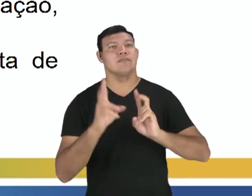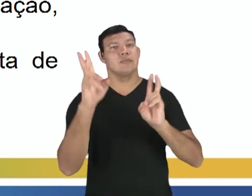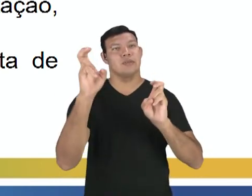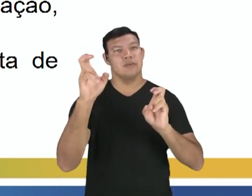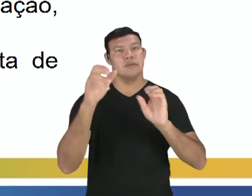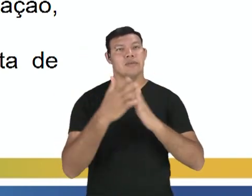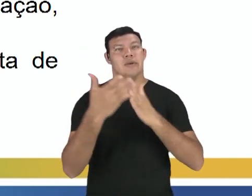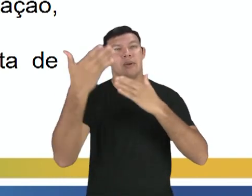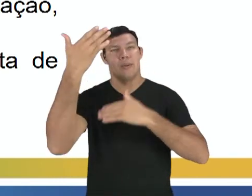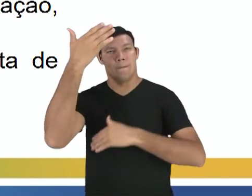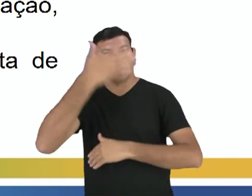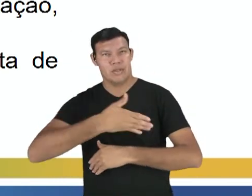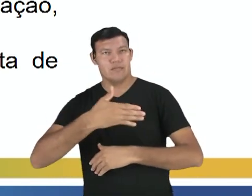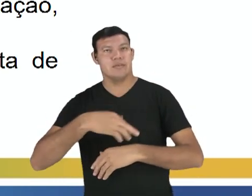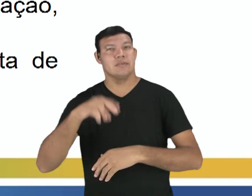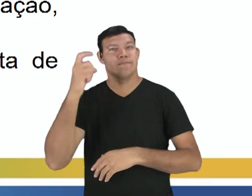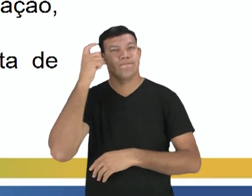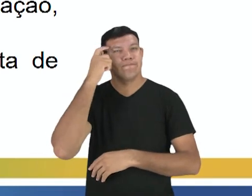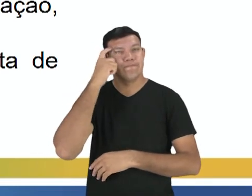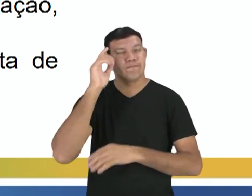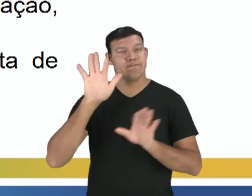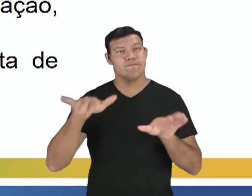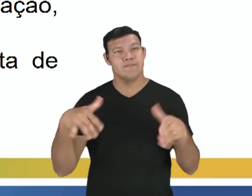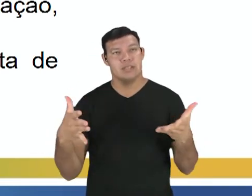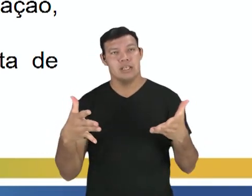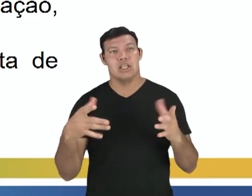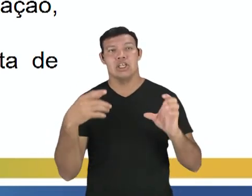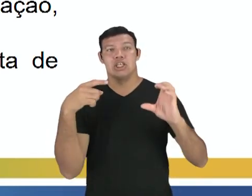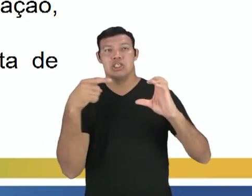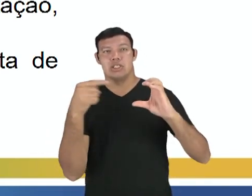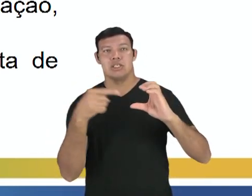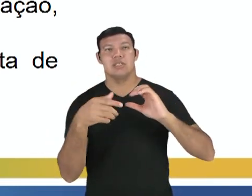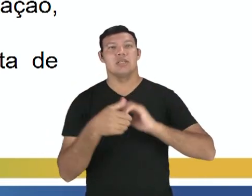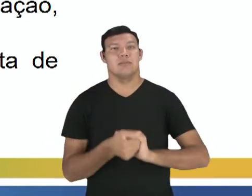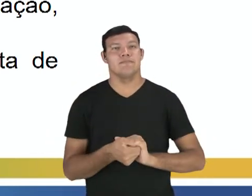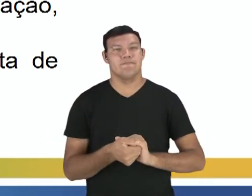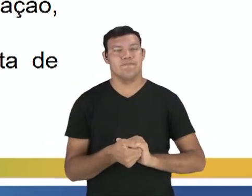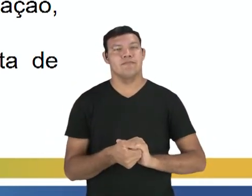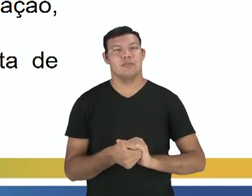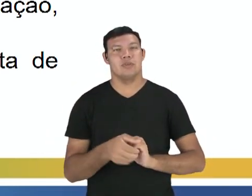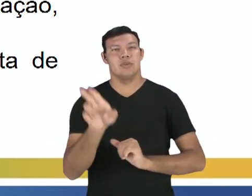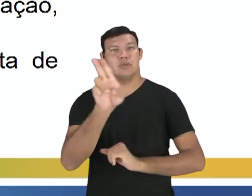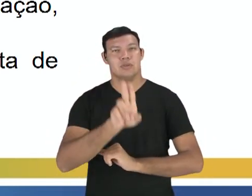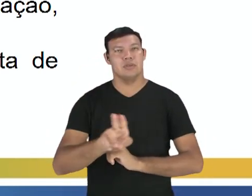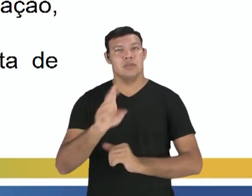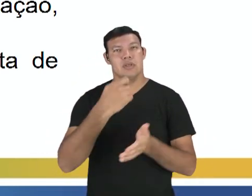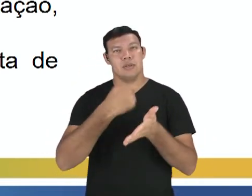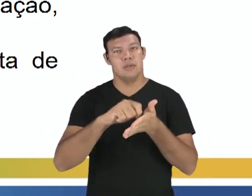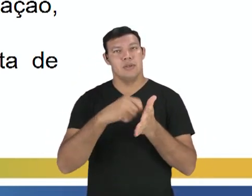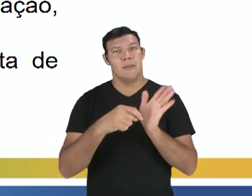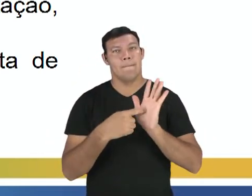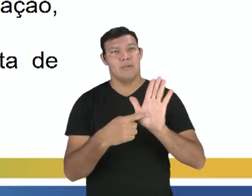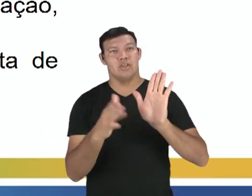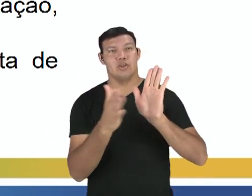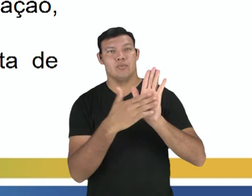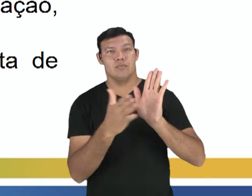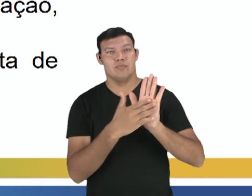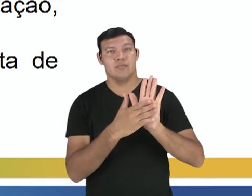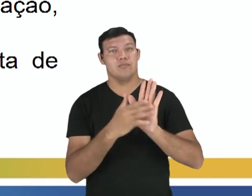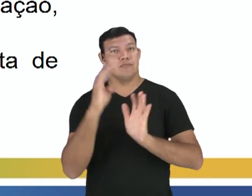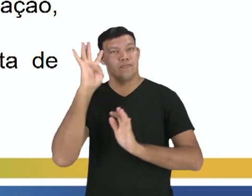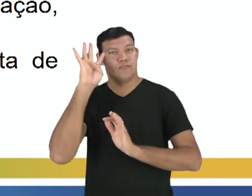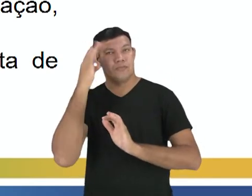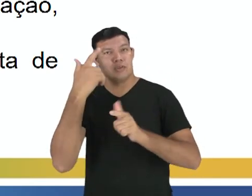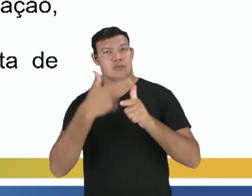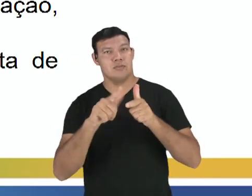Nós estamos querendo saber qual parágrafo nós podemos falar do desenvolvimento. Então, a resposta correta é a letra B.